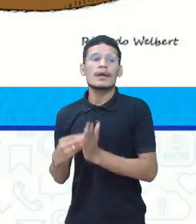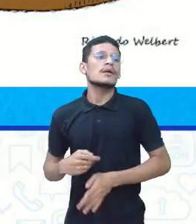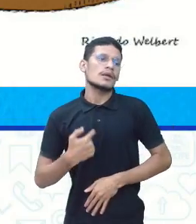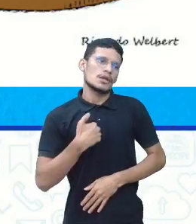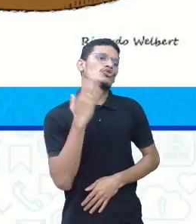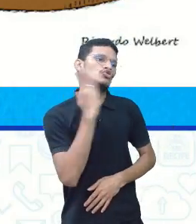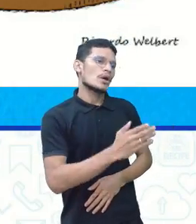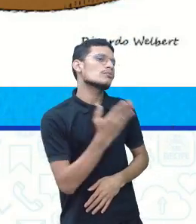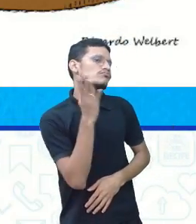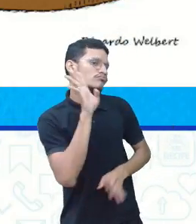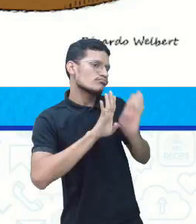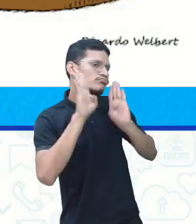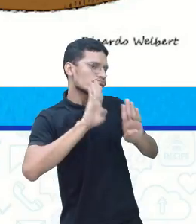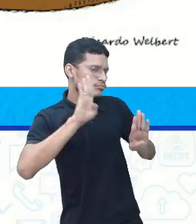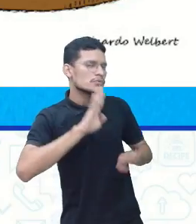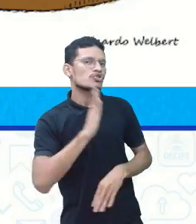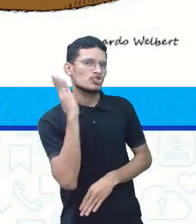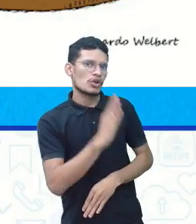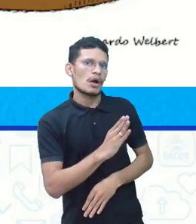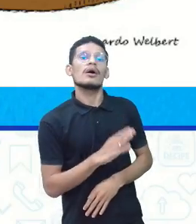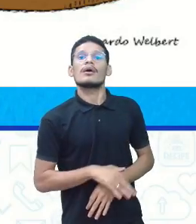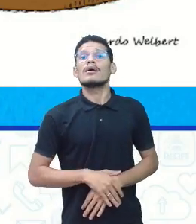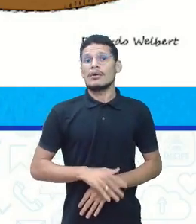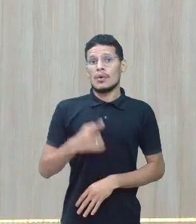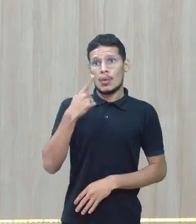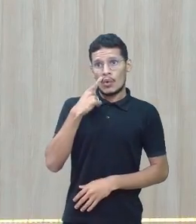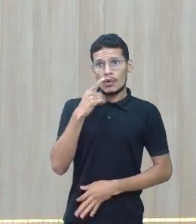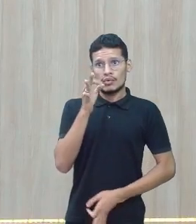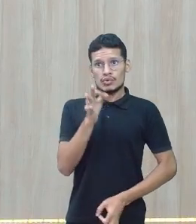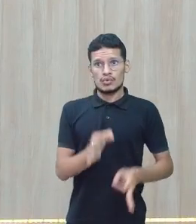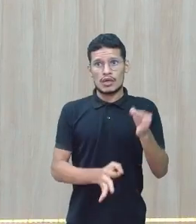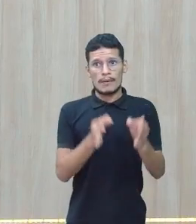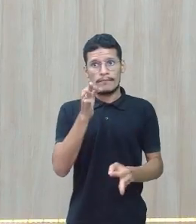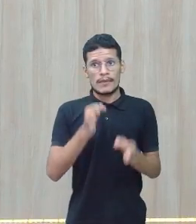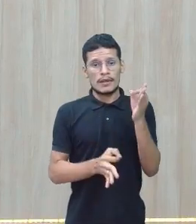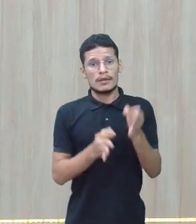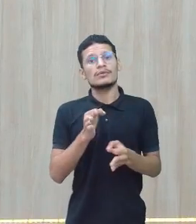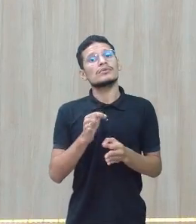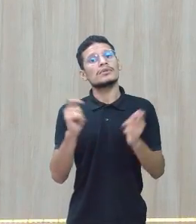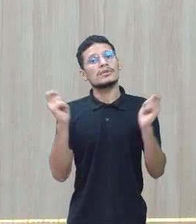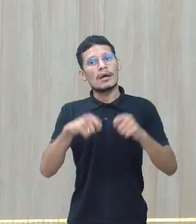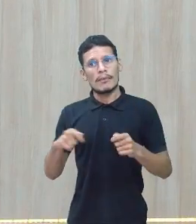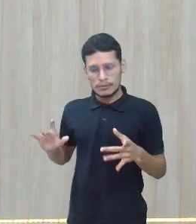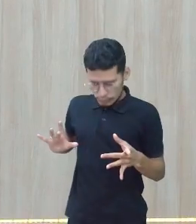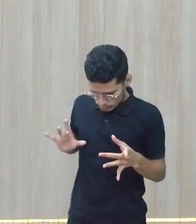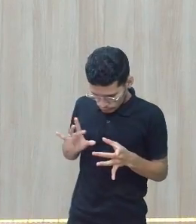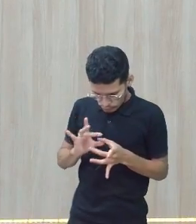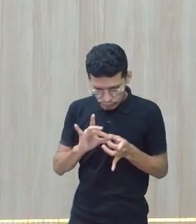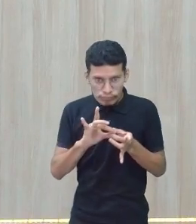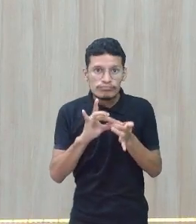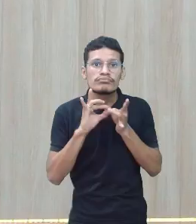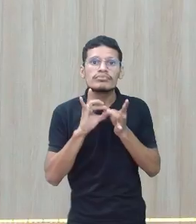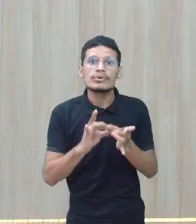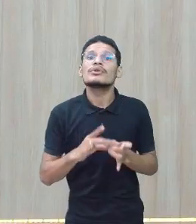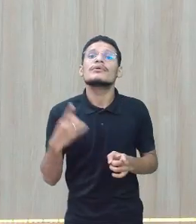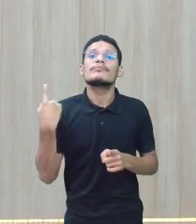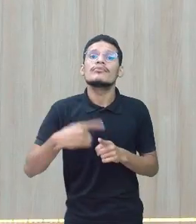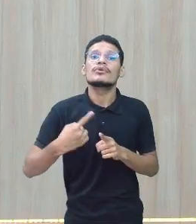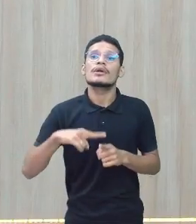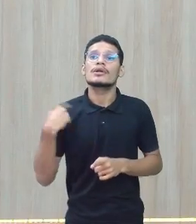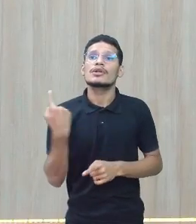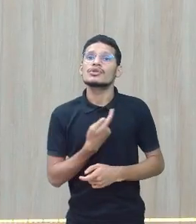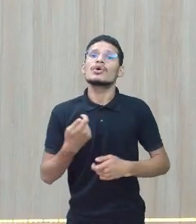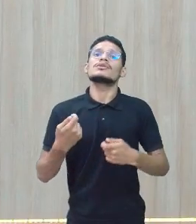no Facebook. O que isso quer dizer? Que o julgamento, ele costuma unir as pessoas, porque nós temos essa necessidade